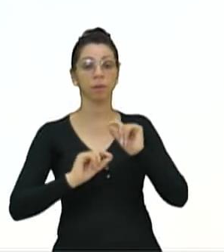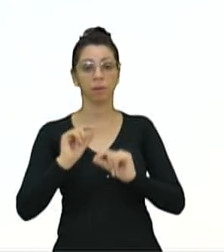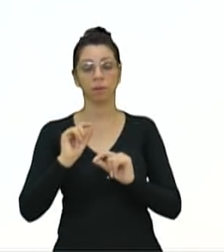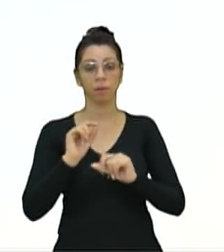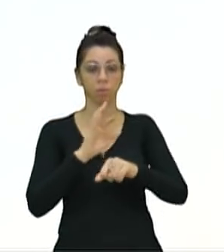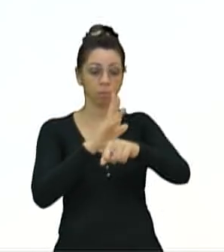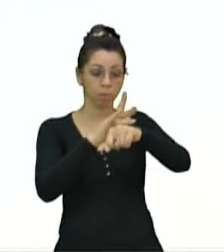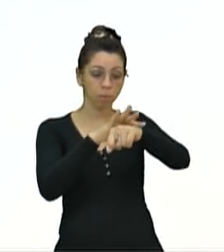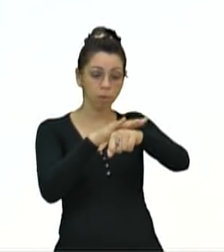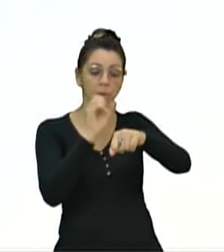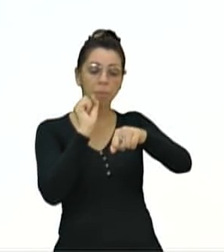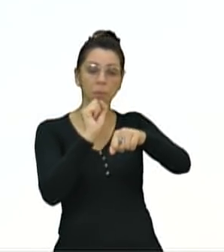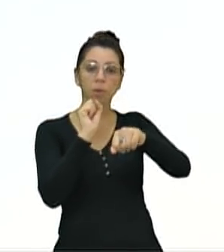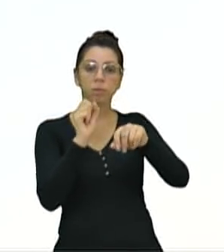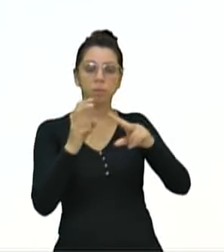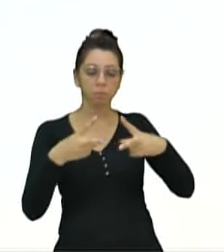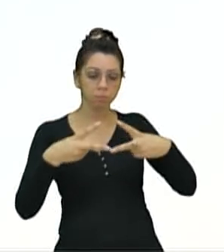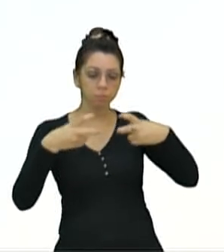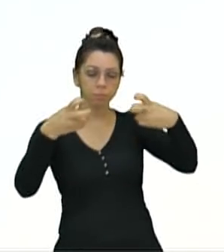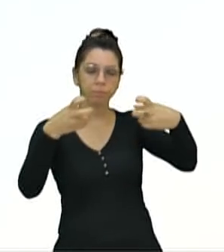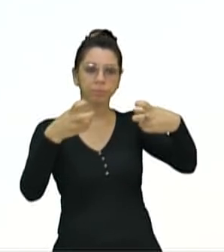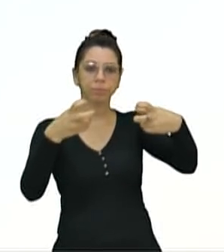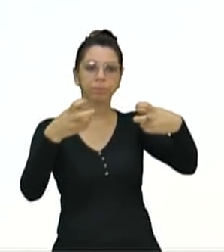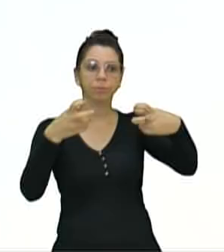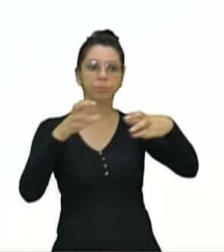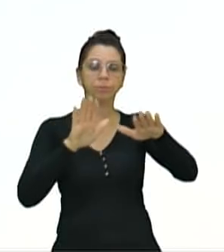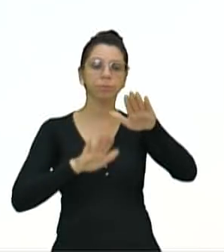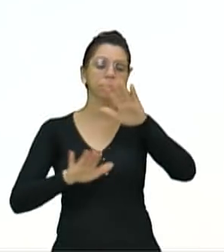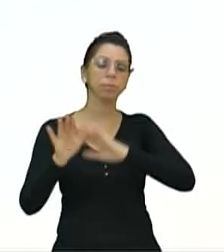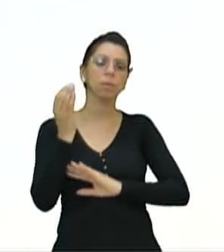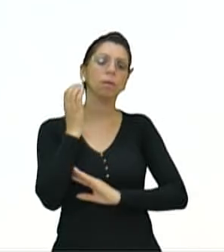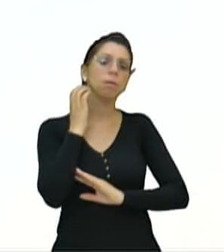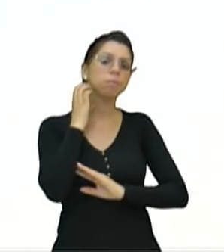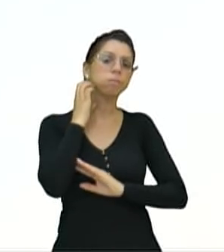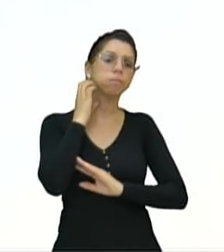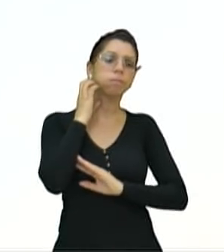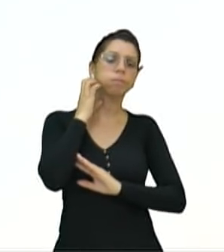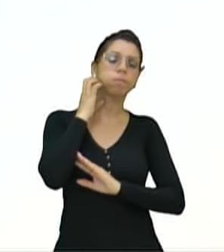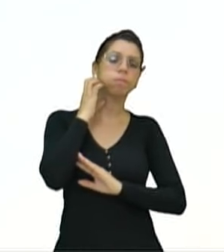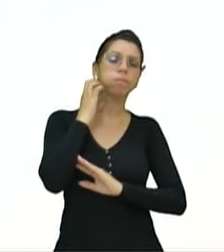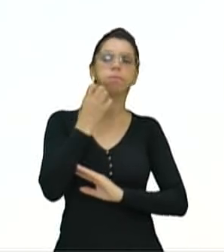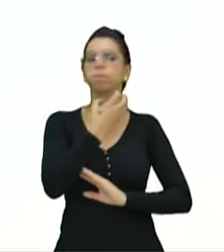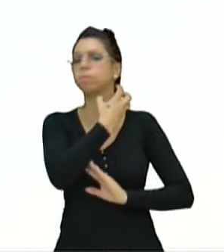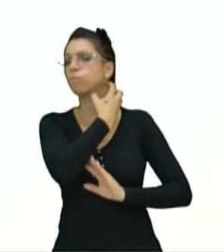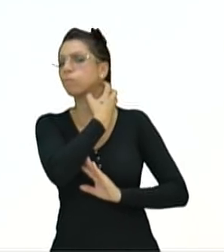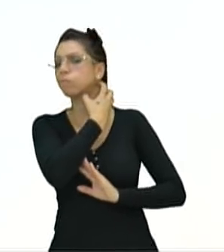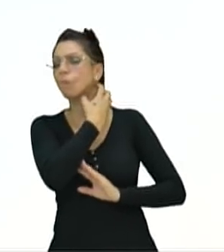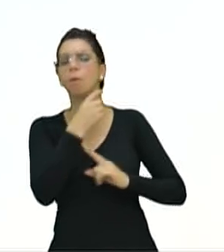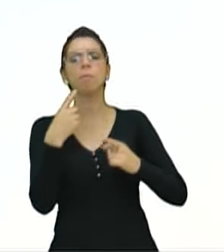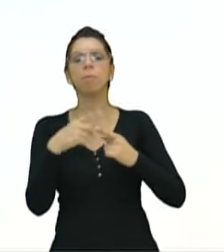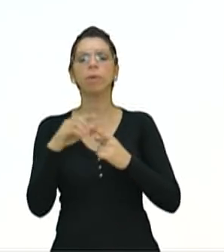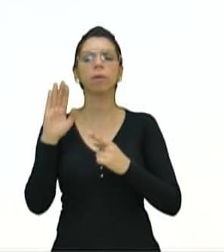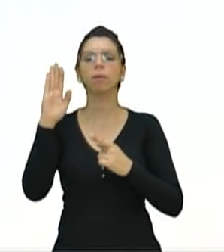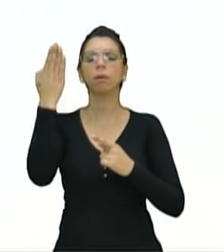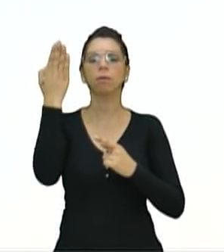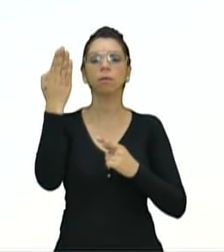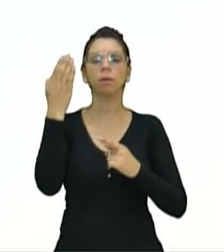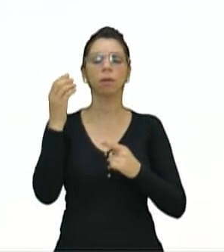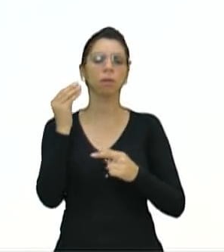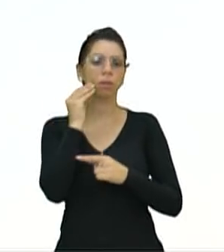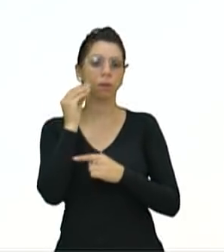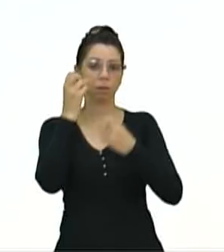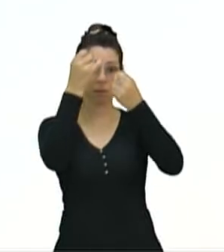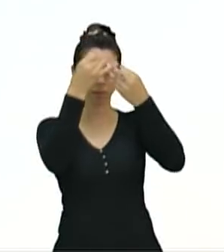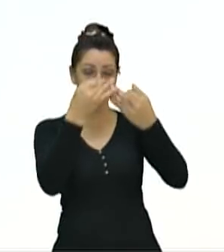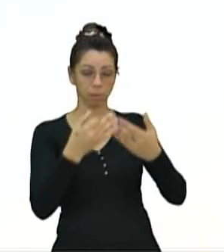doentes, podemos perceber um pequeno inchaço na região do pescoço. Por que isso acontece? Tenta explicar aí com